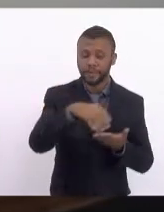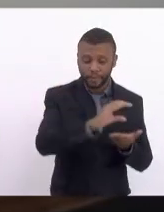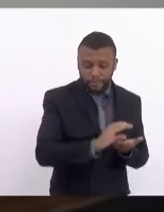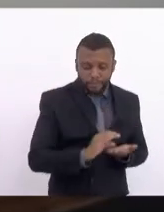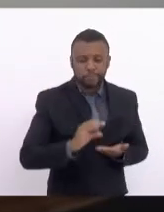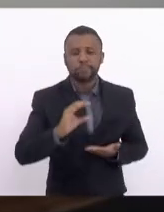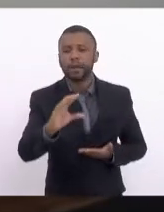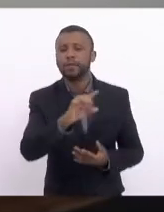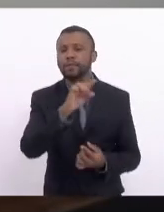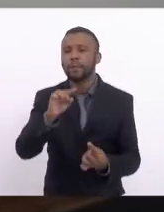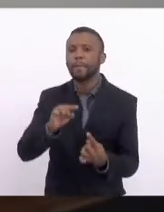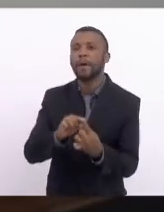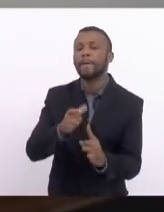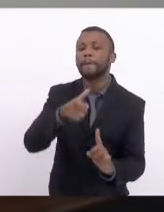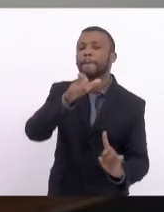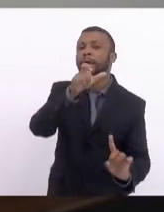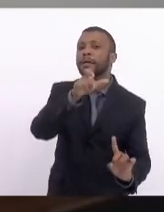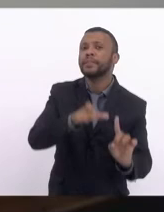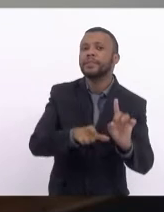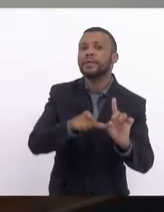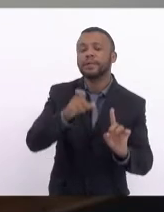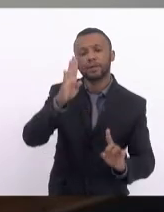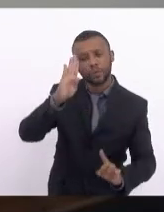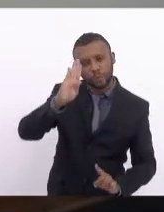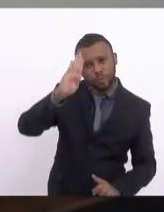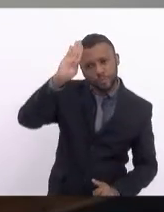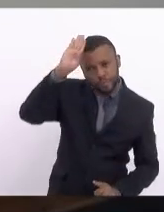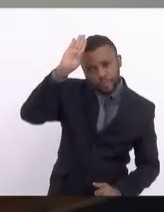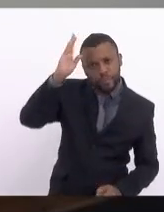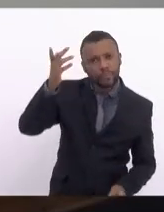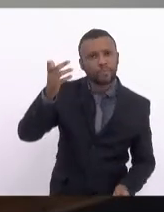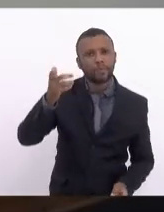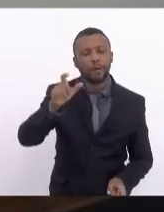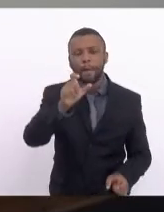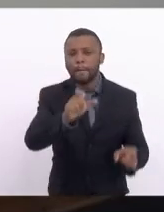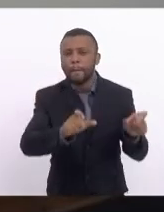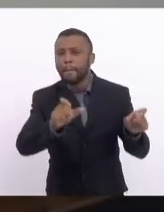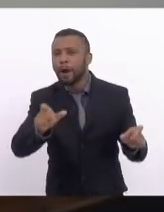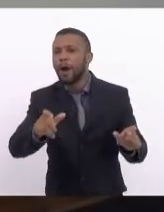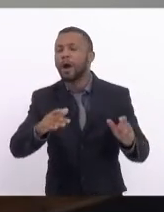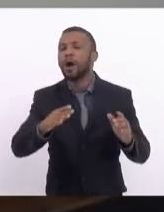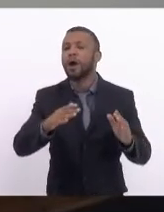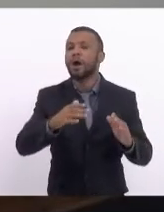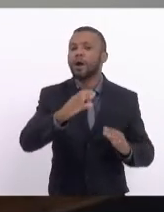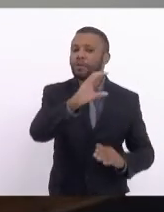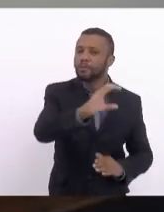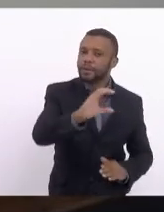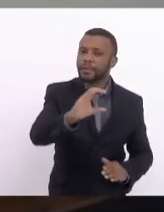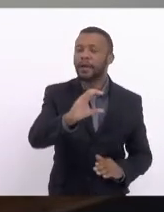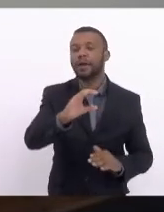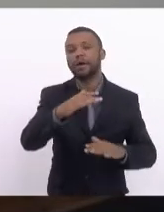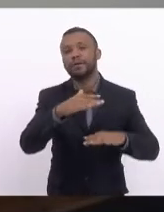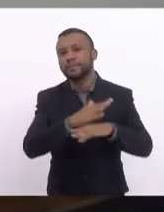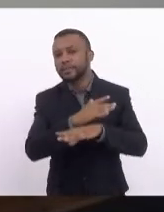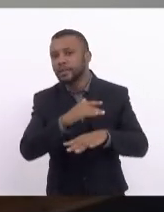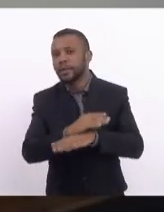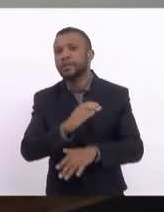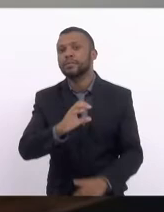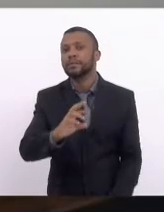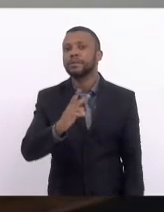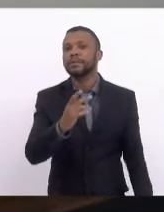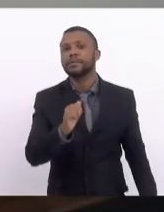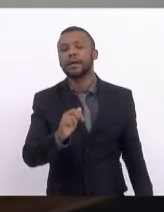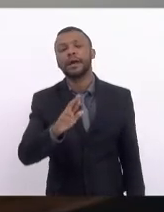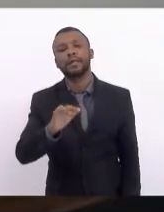para integrantes do Corpo de Bombeiros, dos quartéis do Centro, de Charitas e de Itaipu,